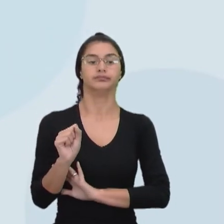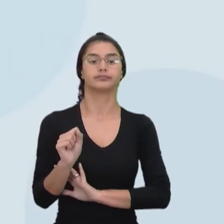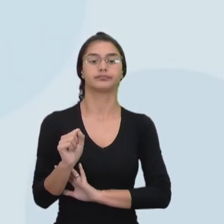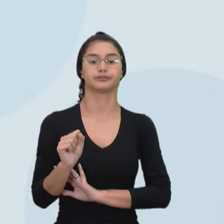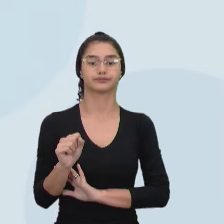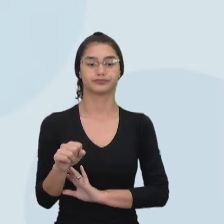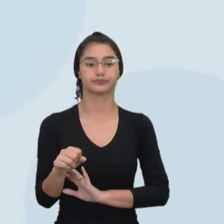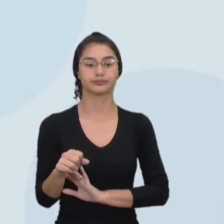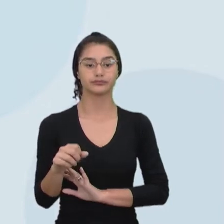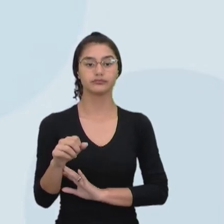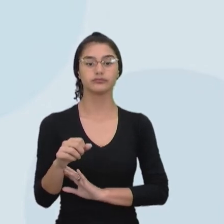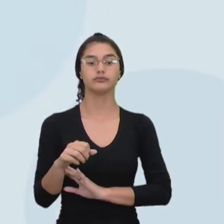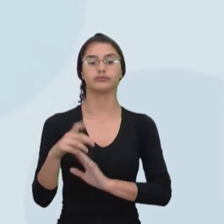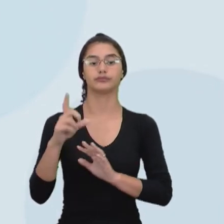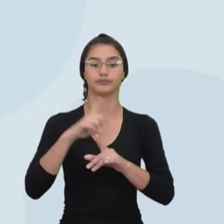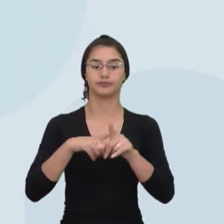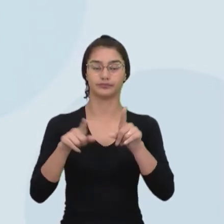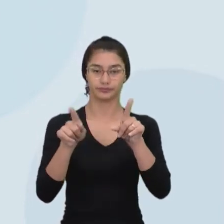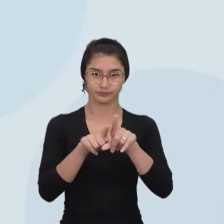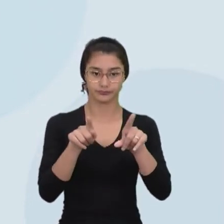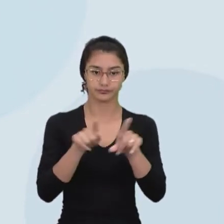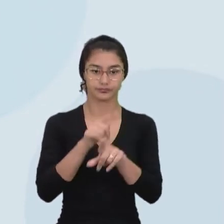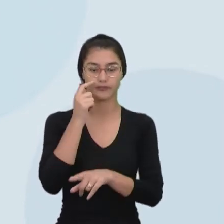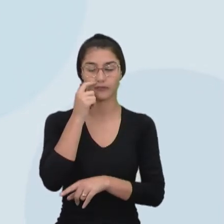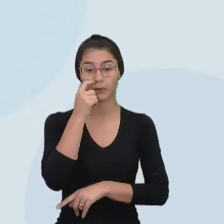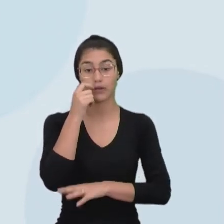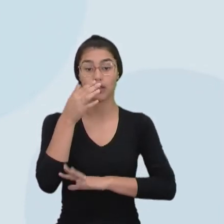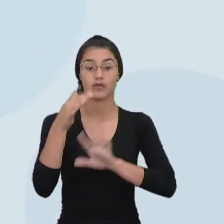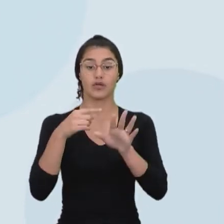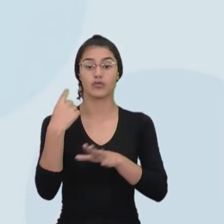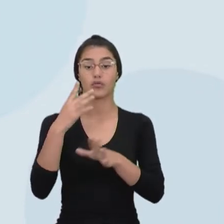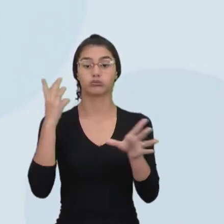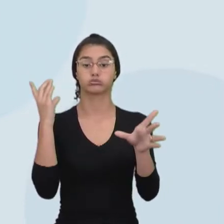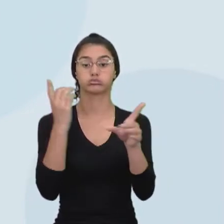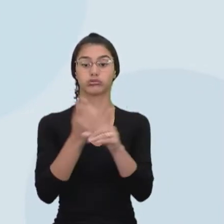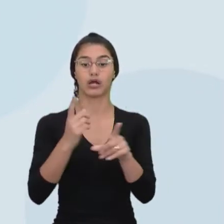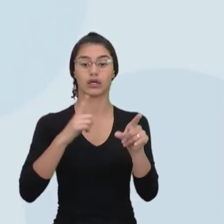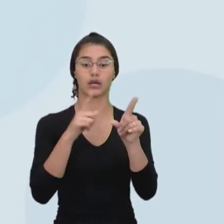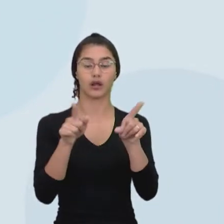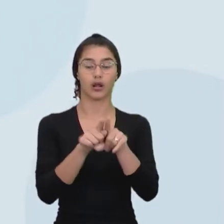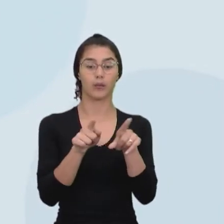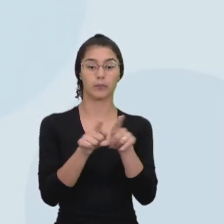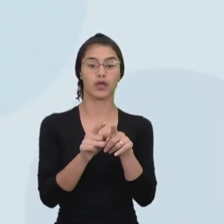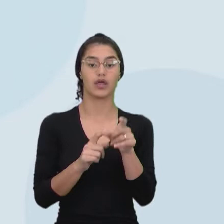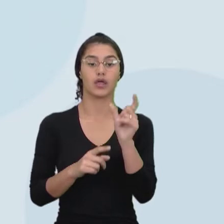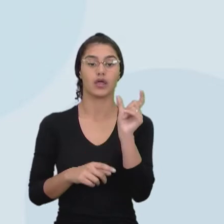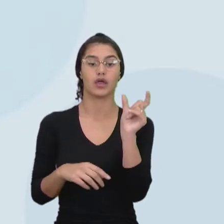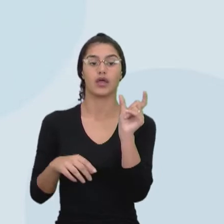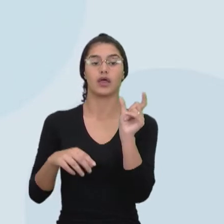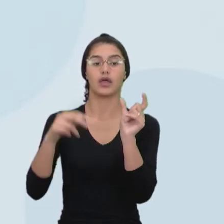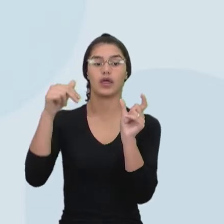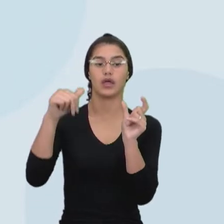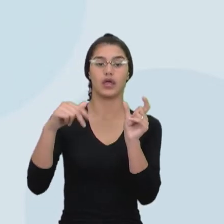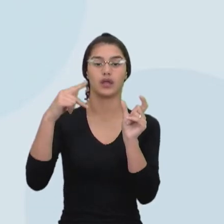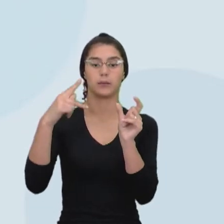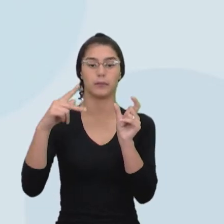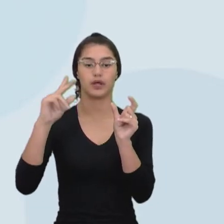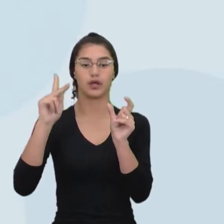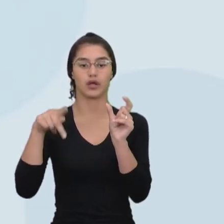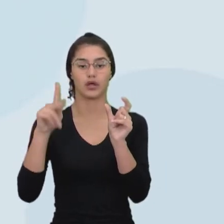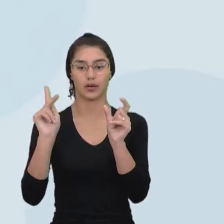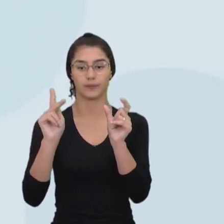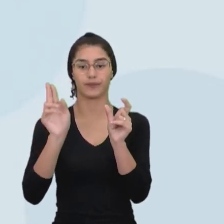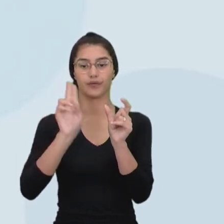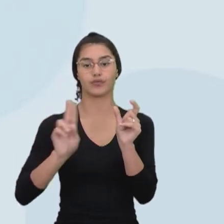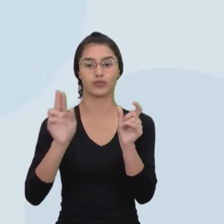nitrogênio, fósforo e potássio. Muitas vezes você vai encontrar isso aí com uma sigla NPK, né? Ele é